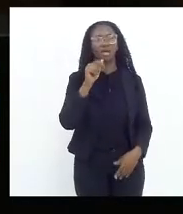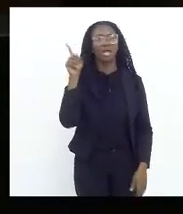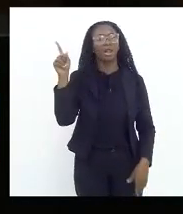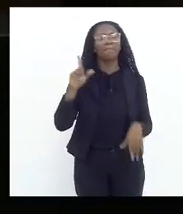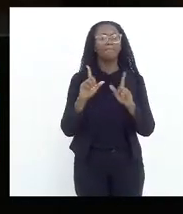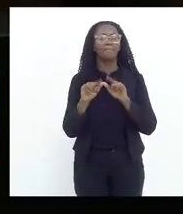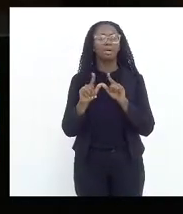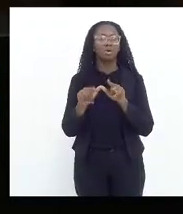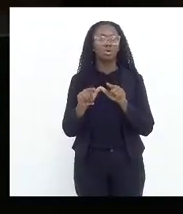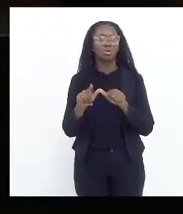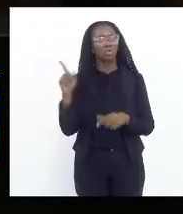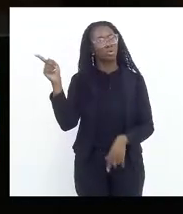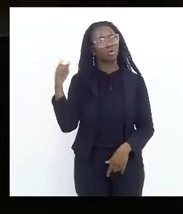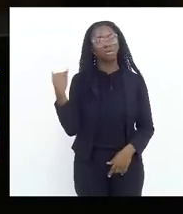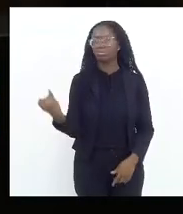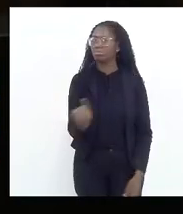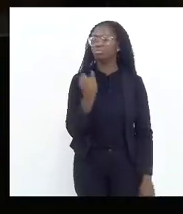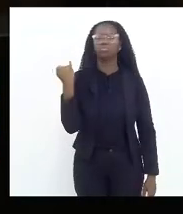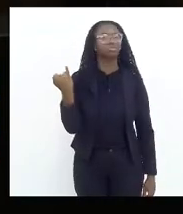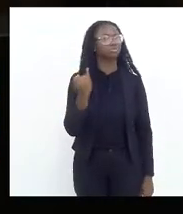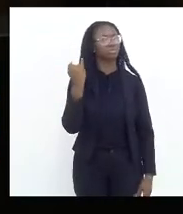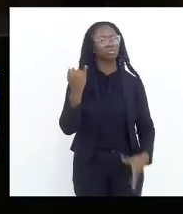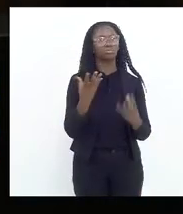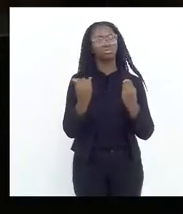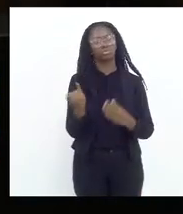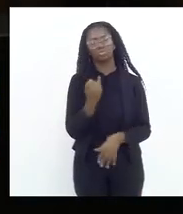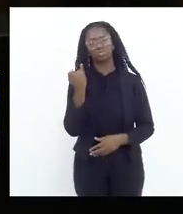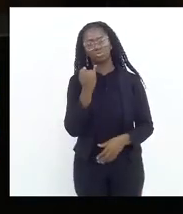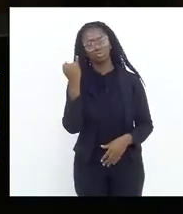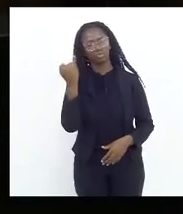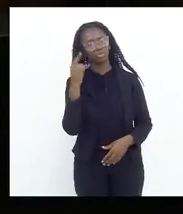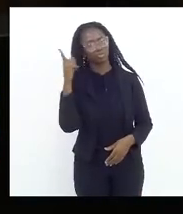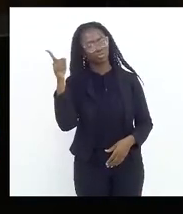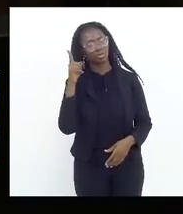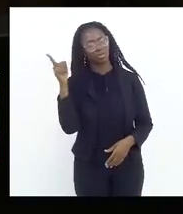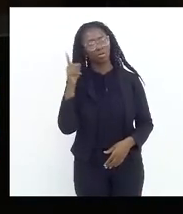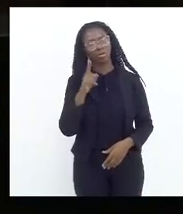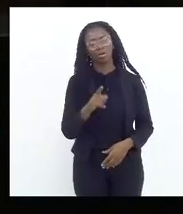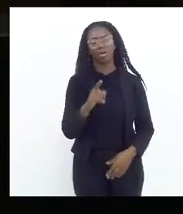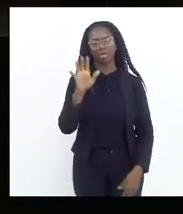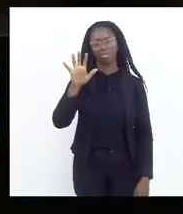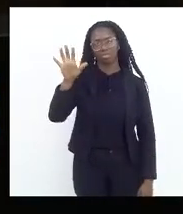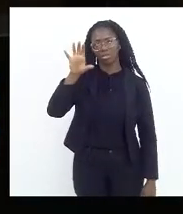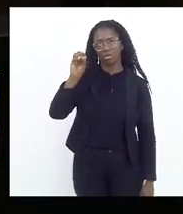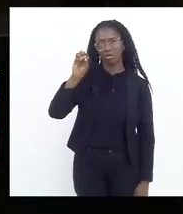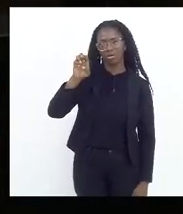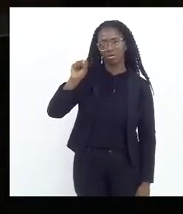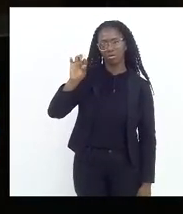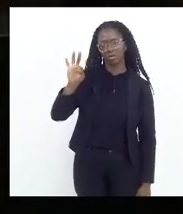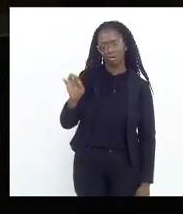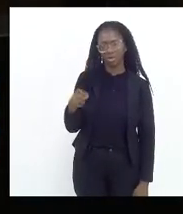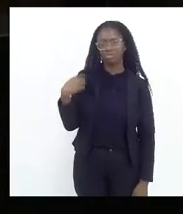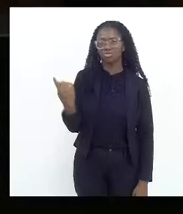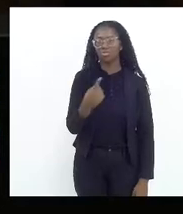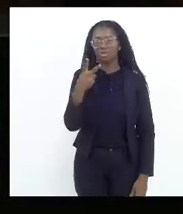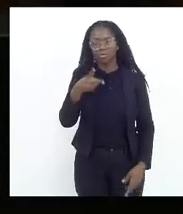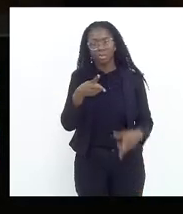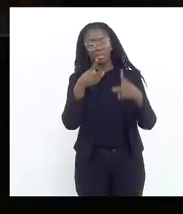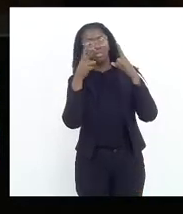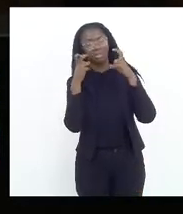Bangu, super importante para a Zona Oeste. Ali nós podemos ver, deputadas e